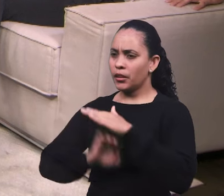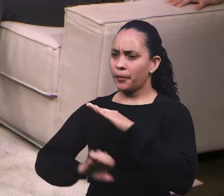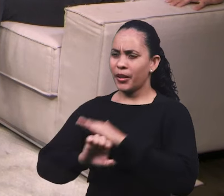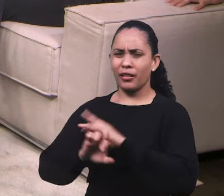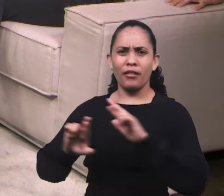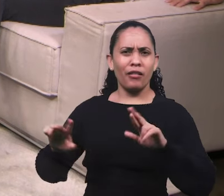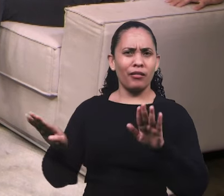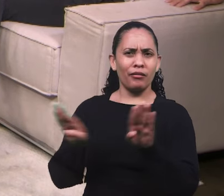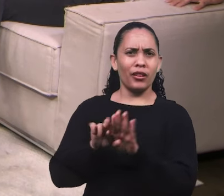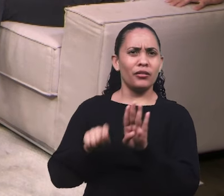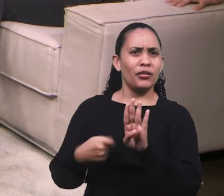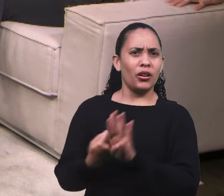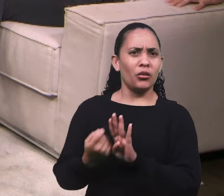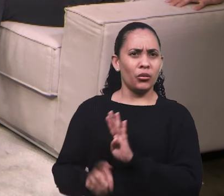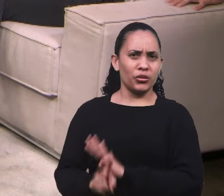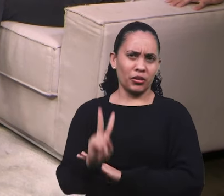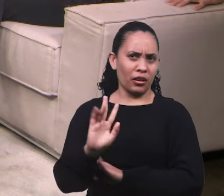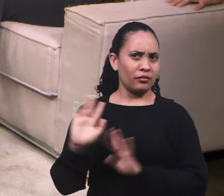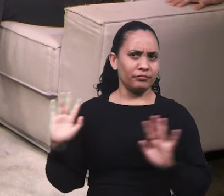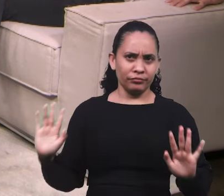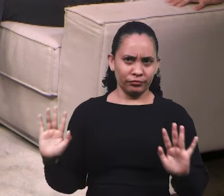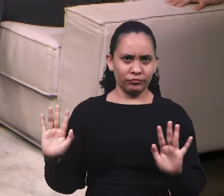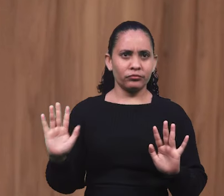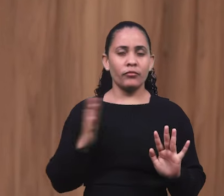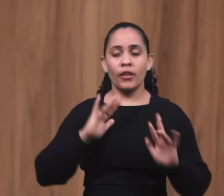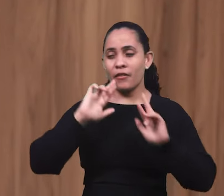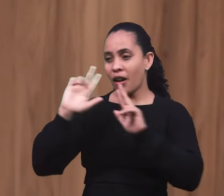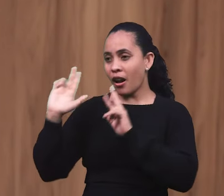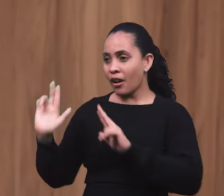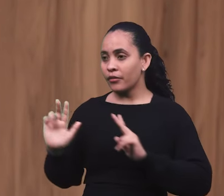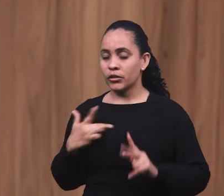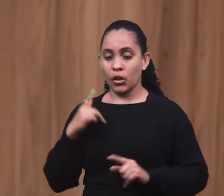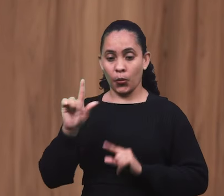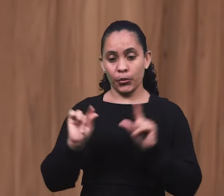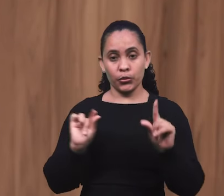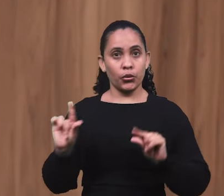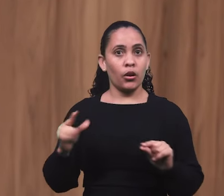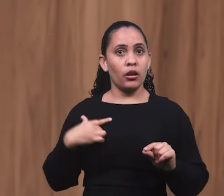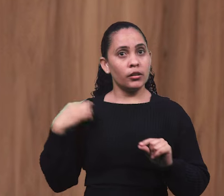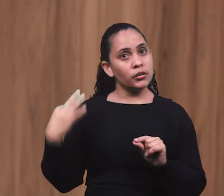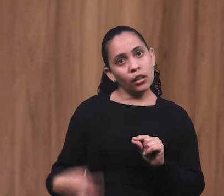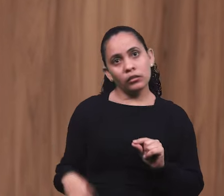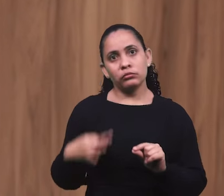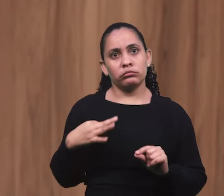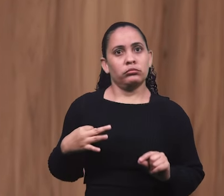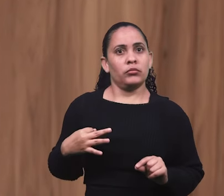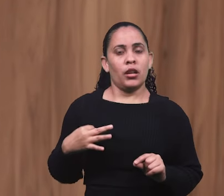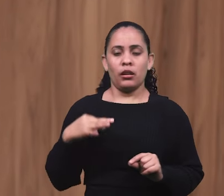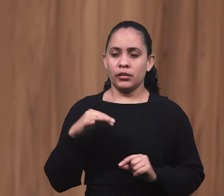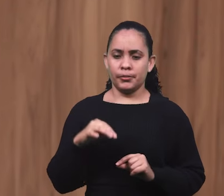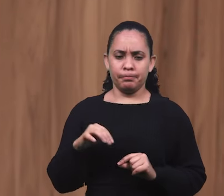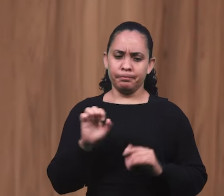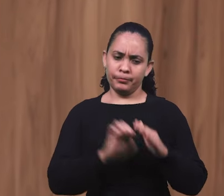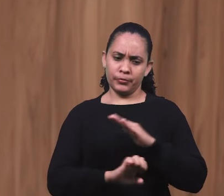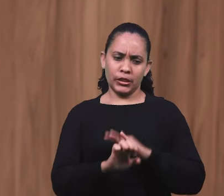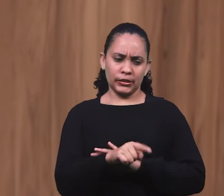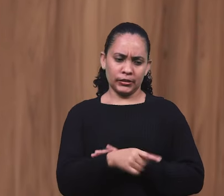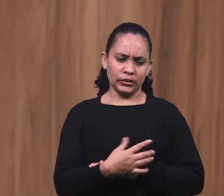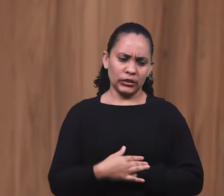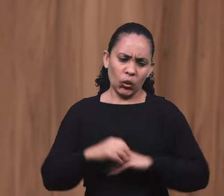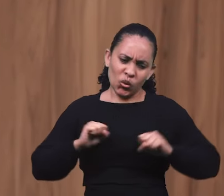já continuei, quer dizer, isso não é. Existem momentos em que você tem que tomar uma decisão empresarial. Ó, esse negócio aqui,